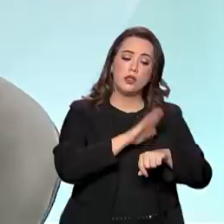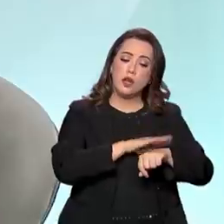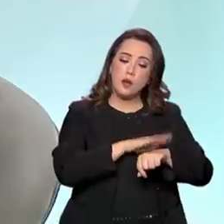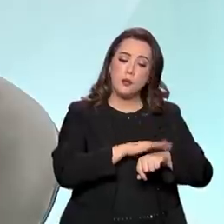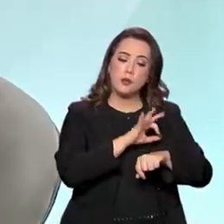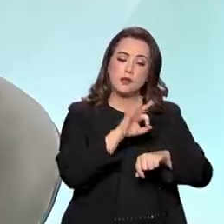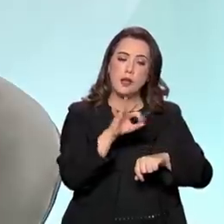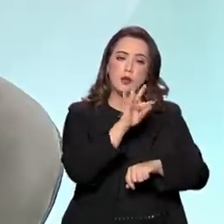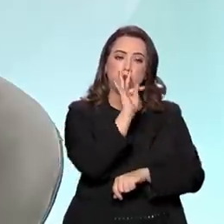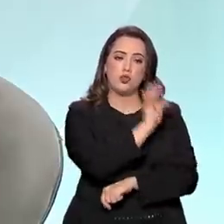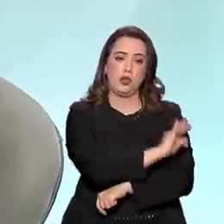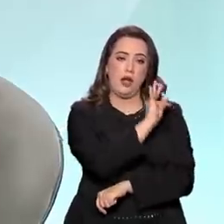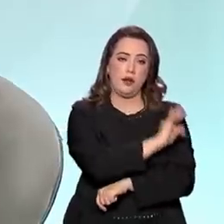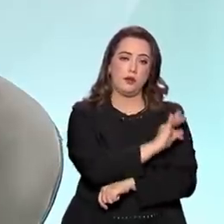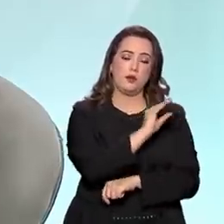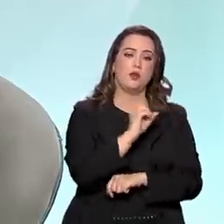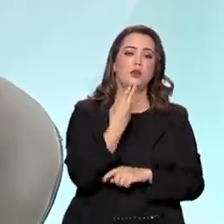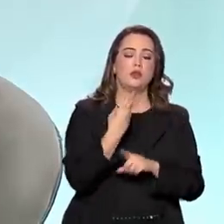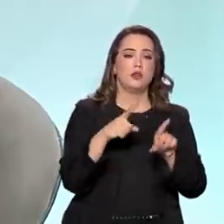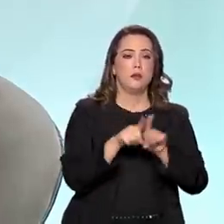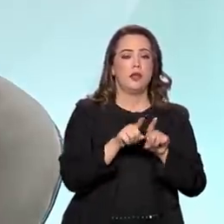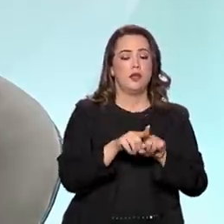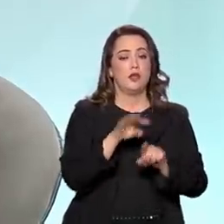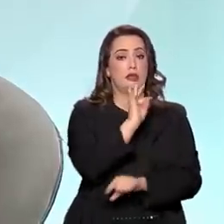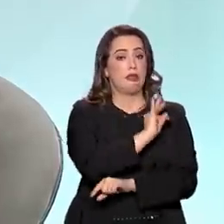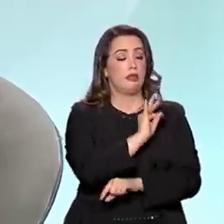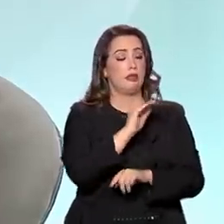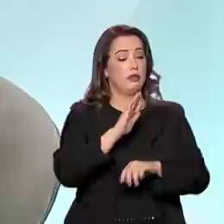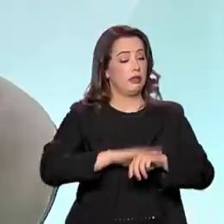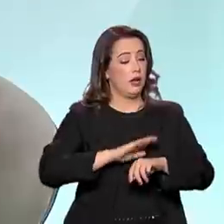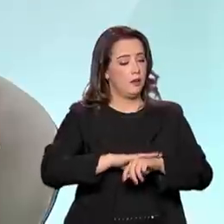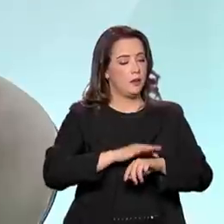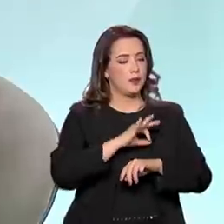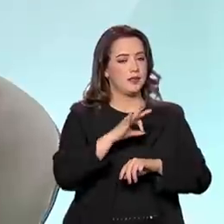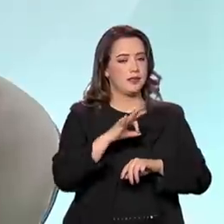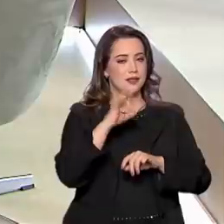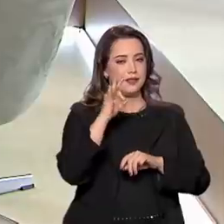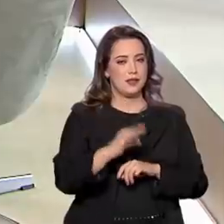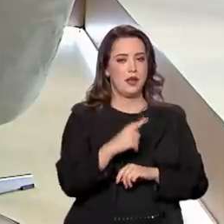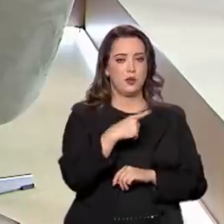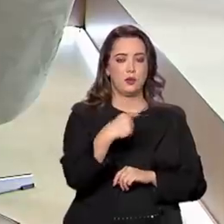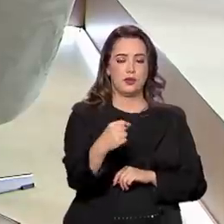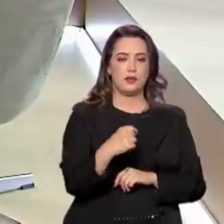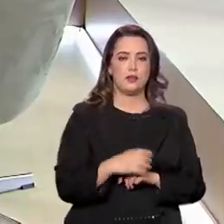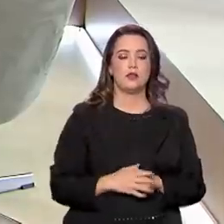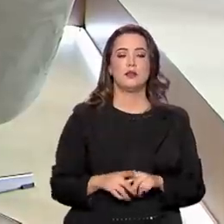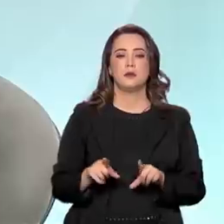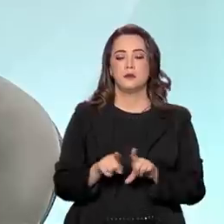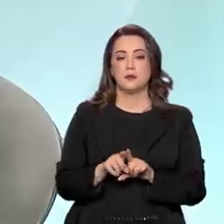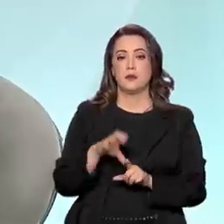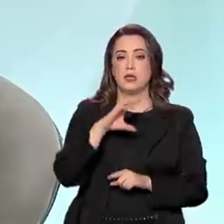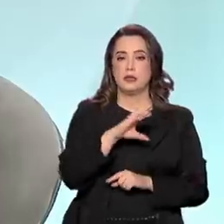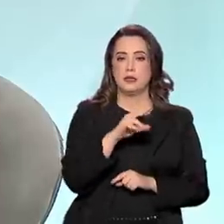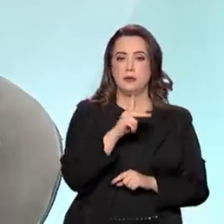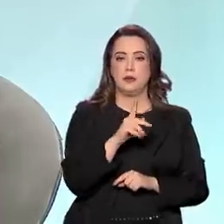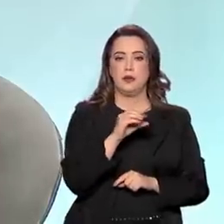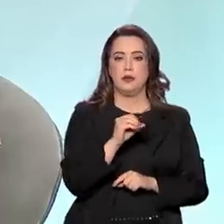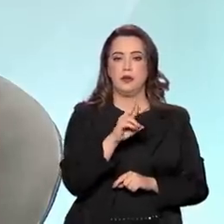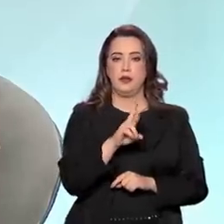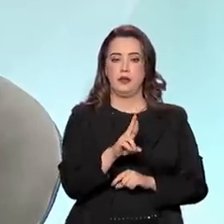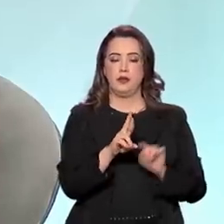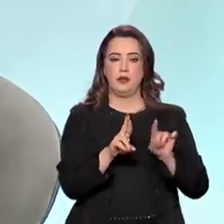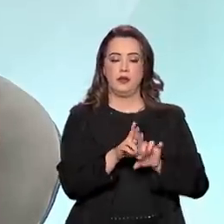temporário técnico e temos o temporário Combatente O Combatente é feito no CTR Centro de Formação de oficiais da reserva